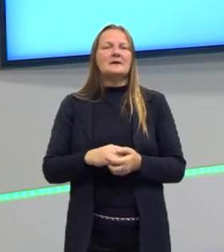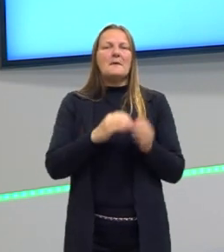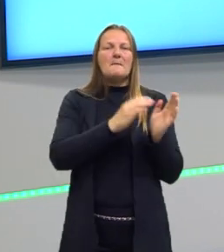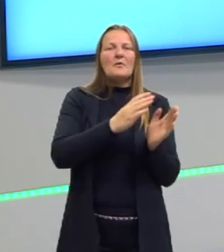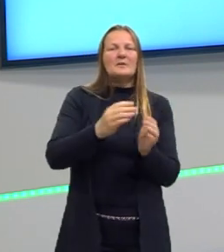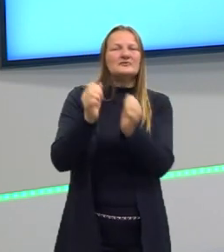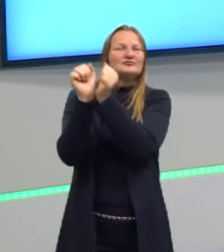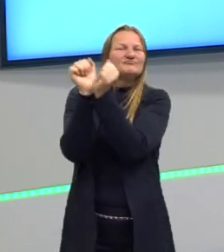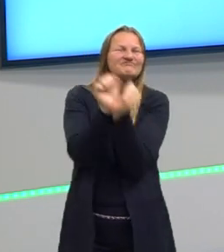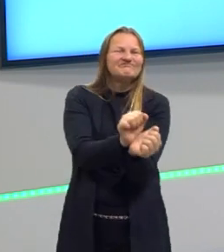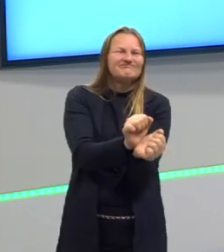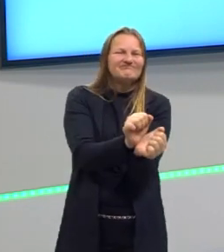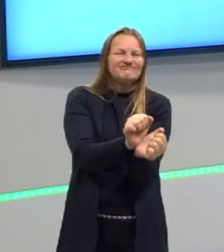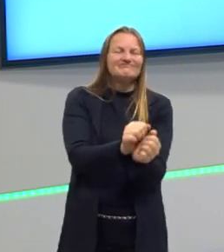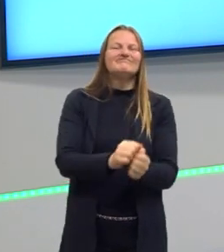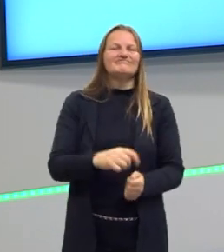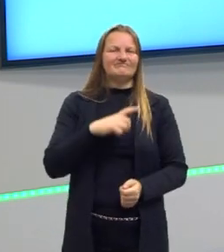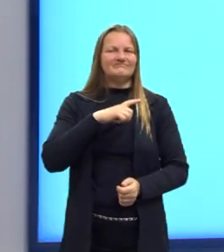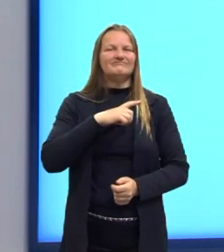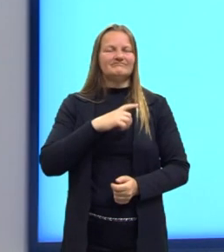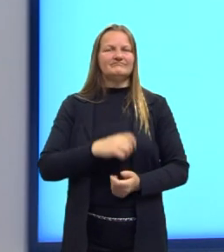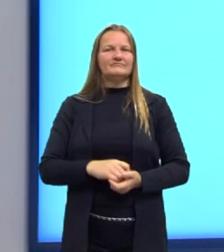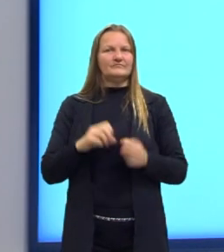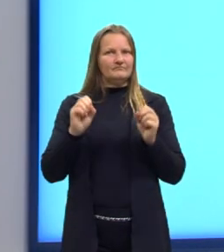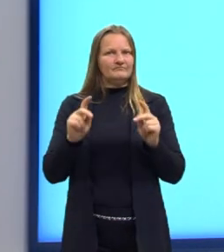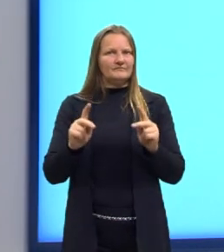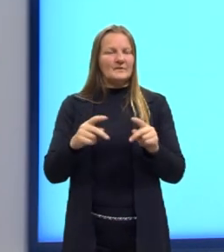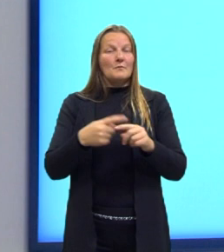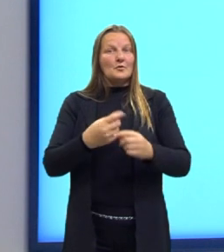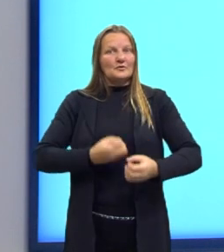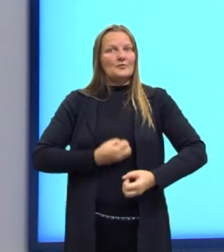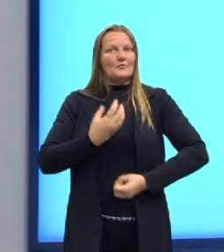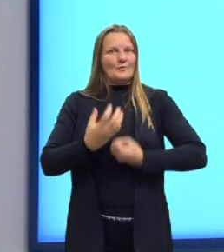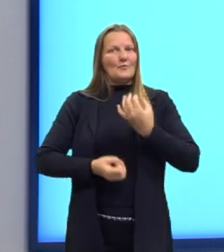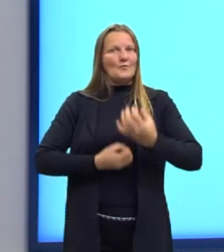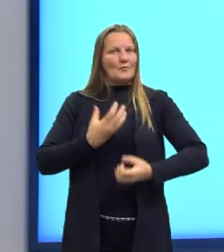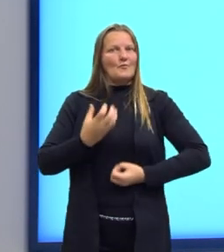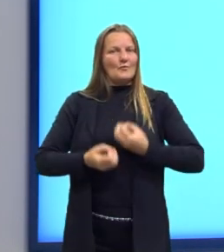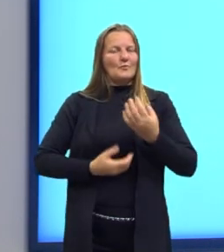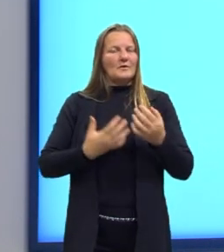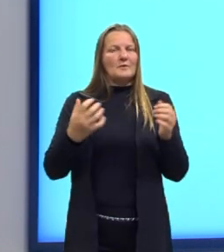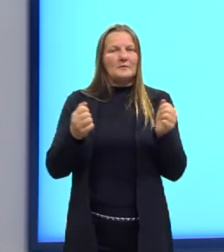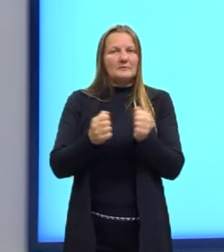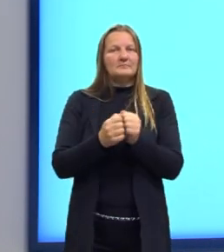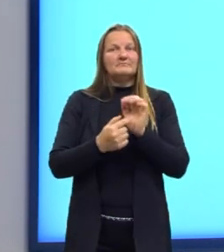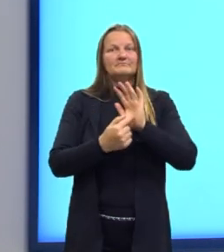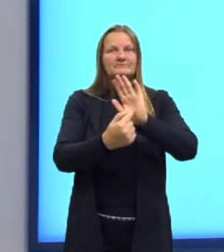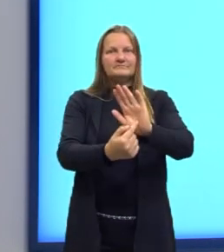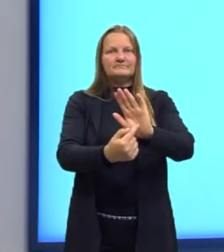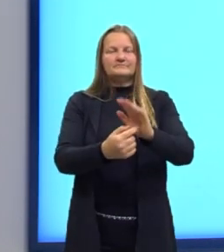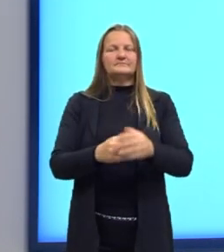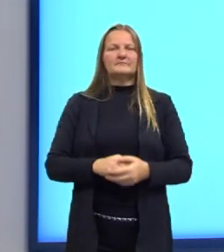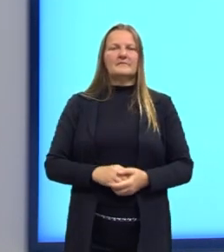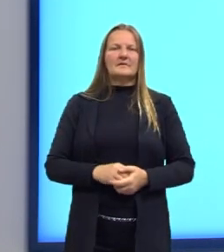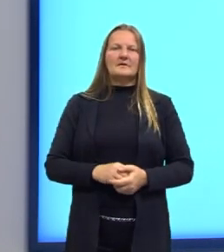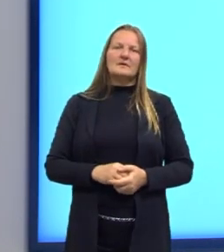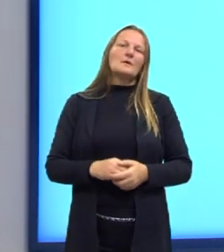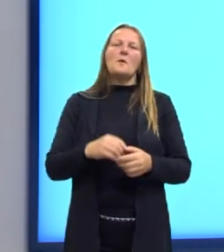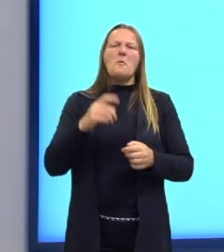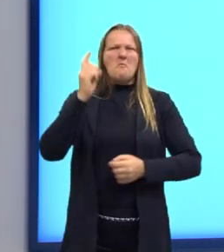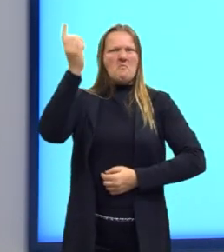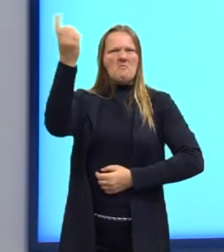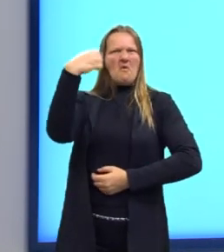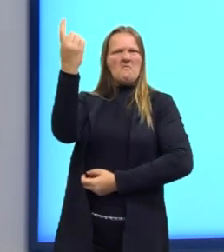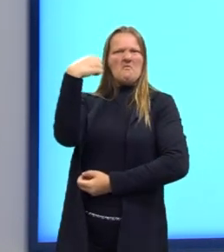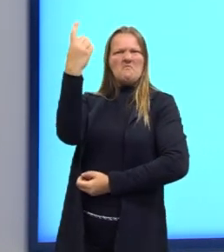período de escravidão certo ele antes sob o canaveral né esse que vamos dizer ao